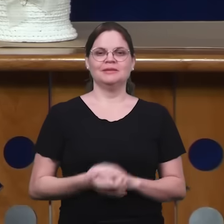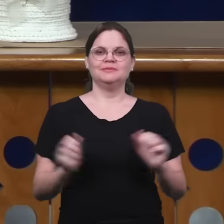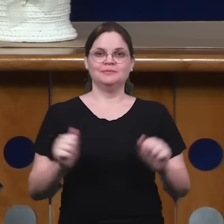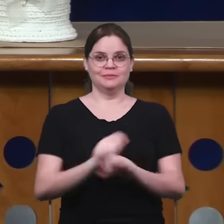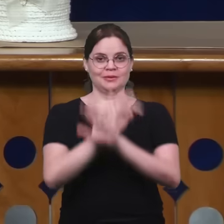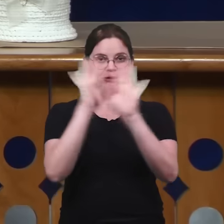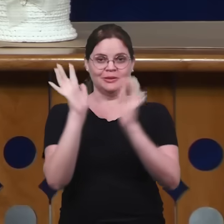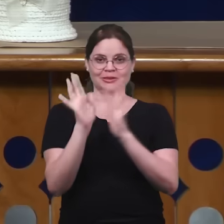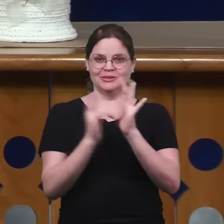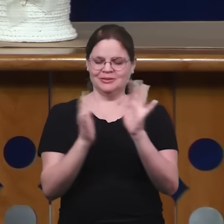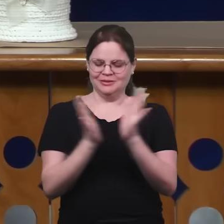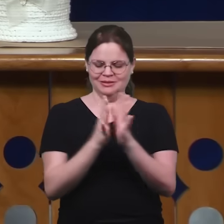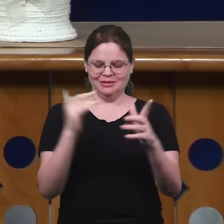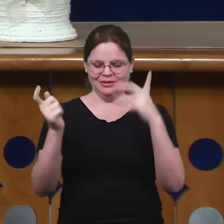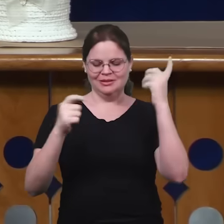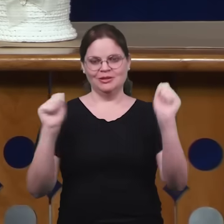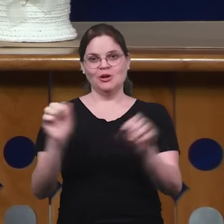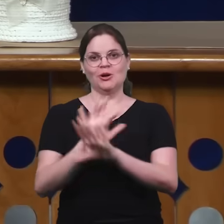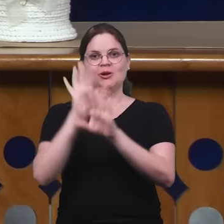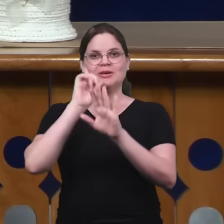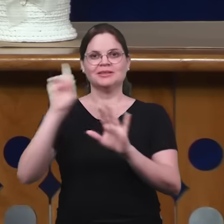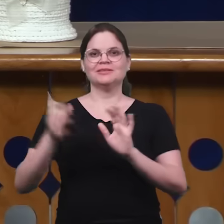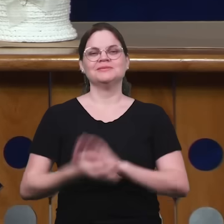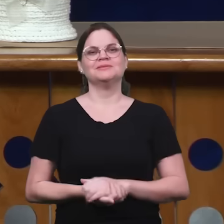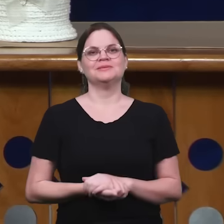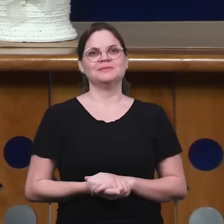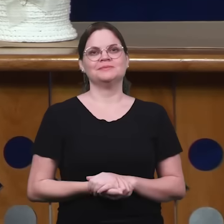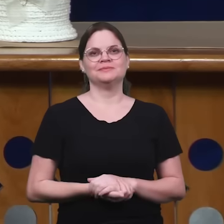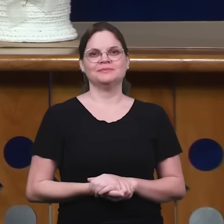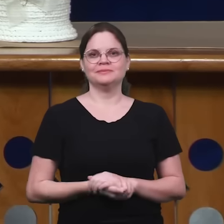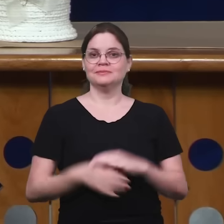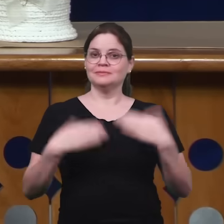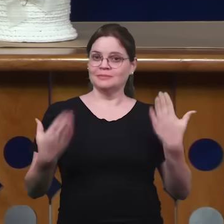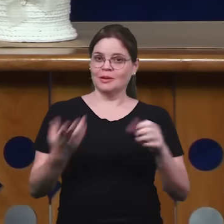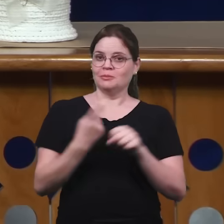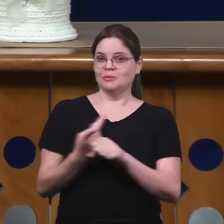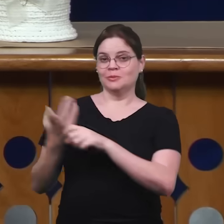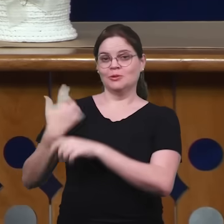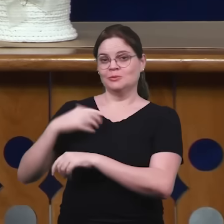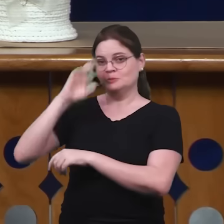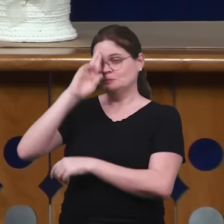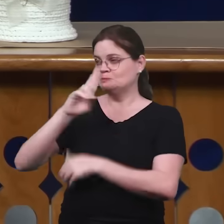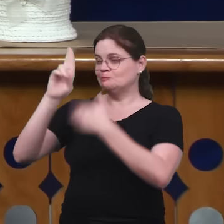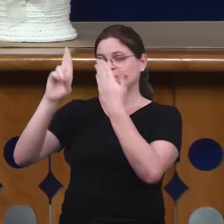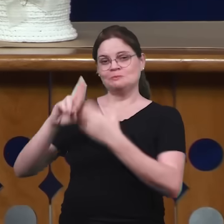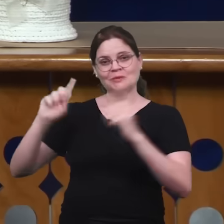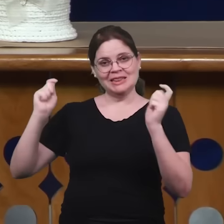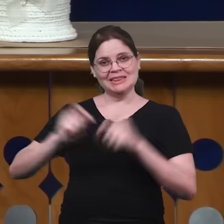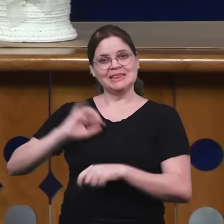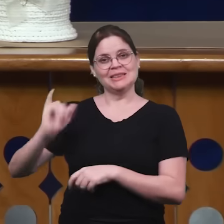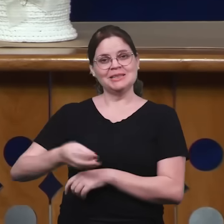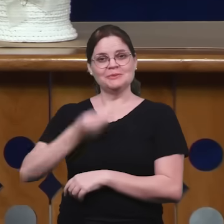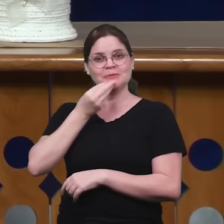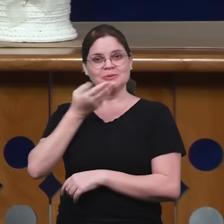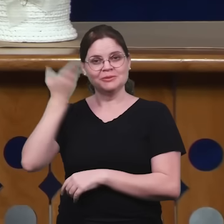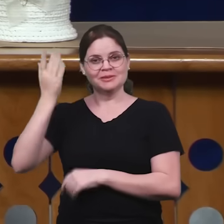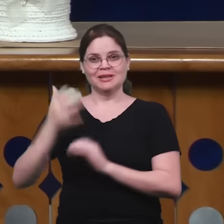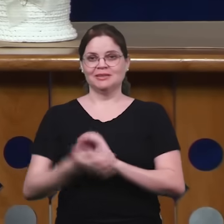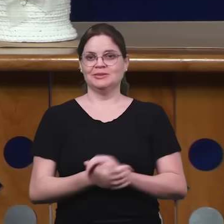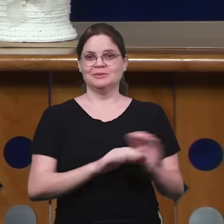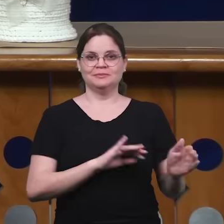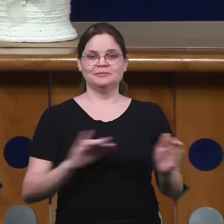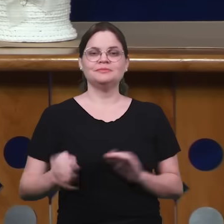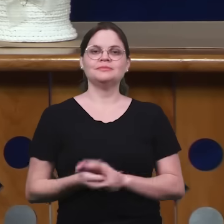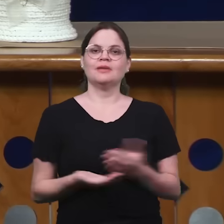Glória a Jesus, louvado seja o nome do Senhor, né? Buscai o Senhor enquanto se pode achar. Nós estamos chegando ao final do